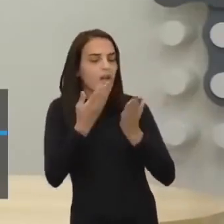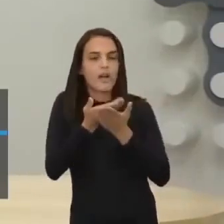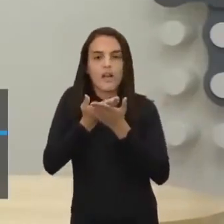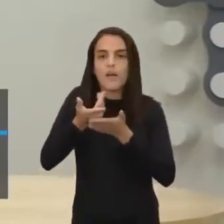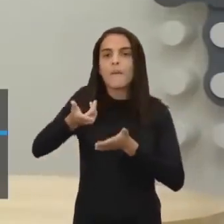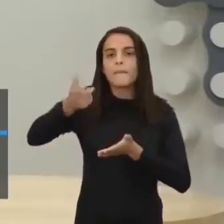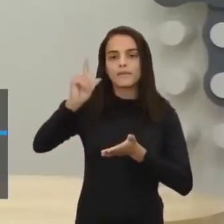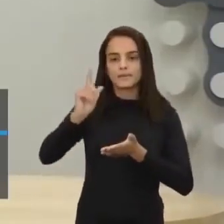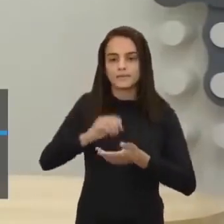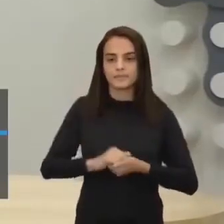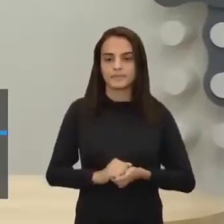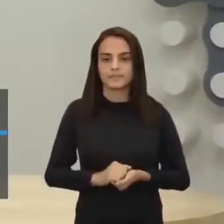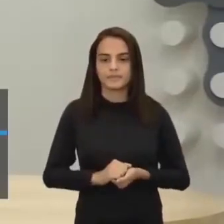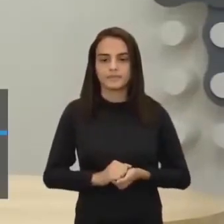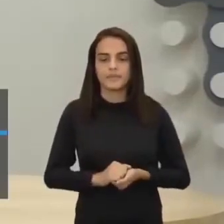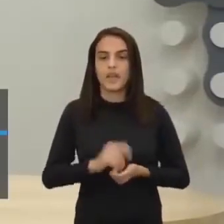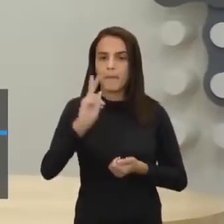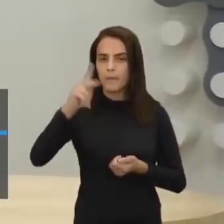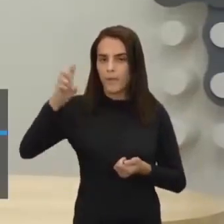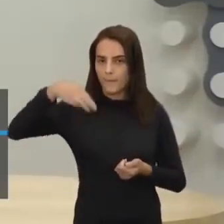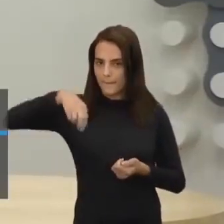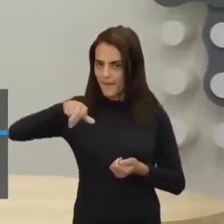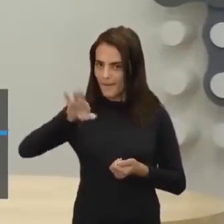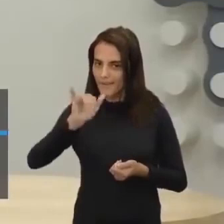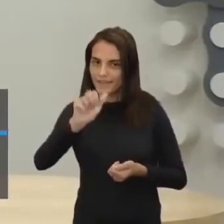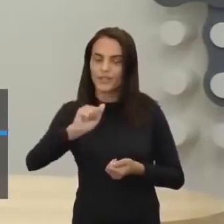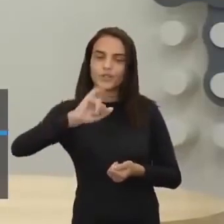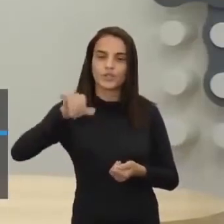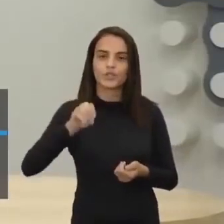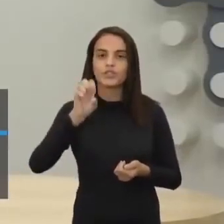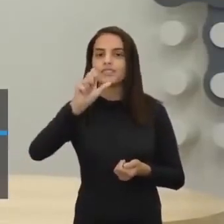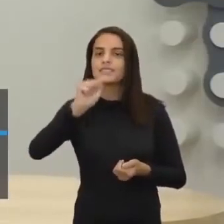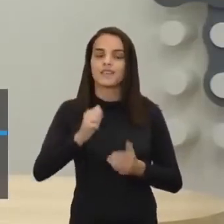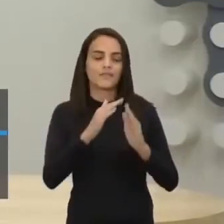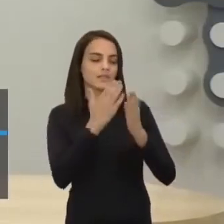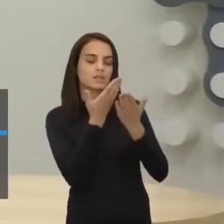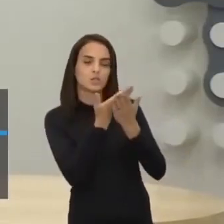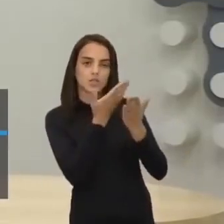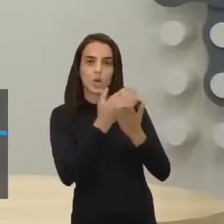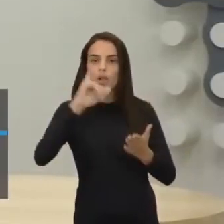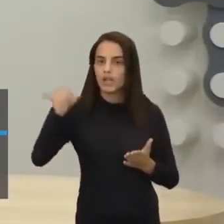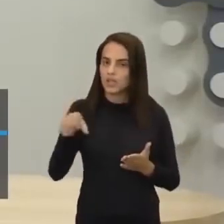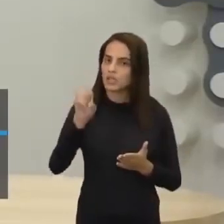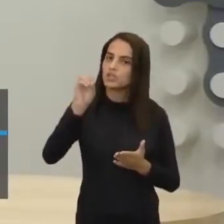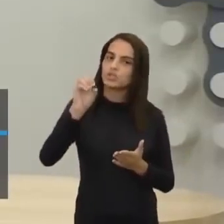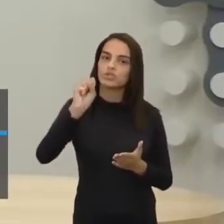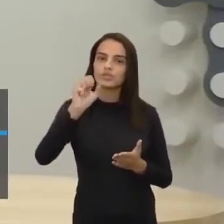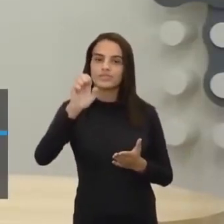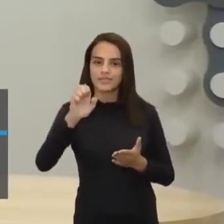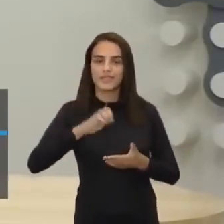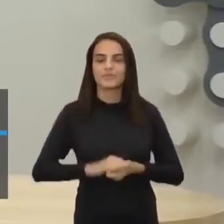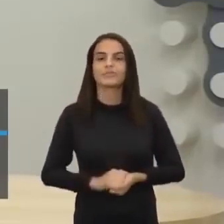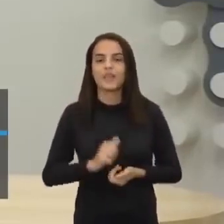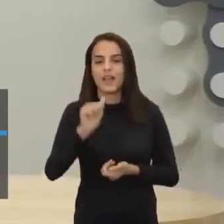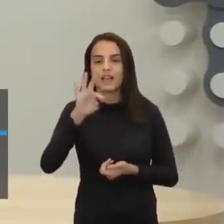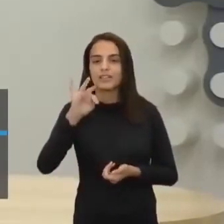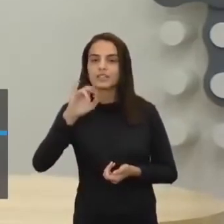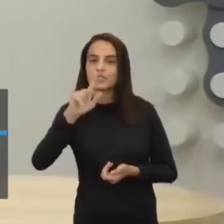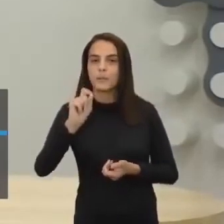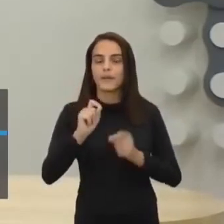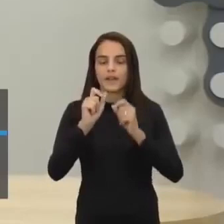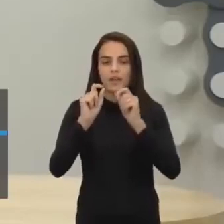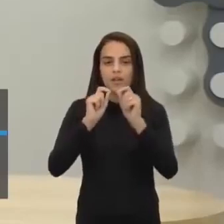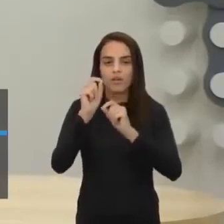passada. A Pro Maria José traz aí da escola José Alvim de Atibaia, a tolerância ao estresse